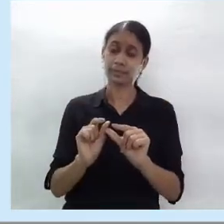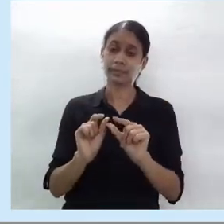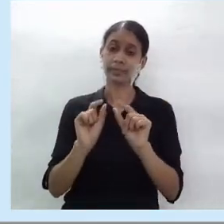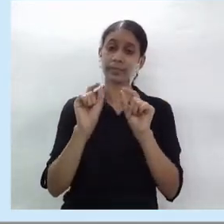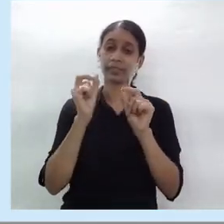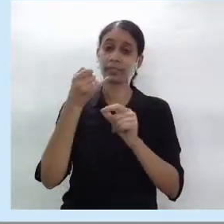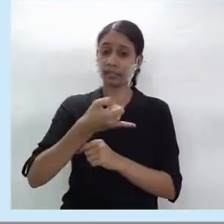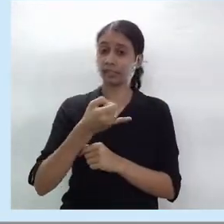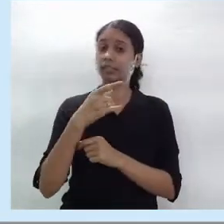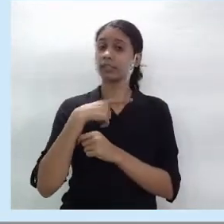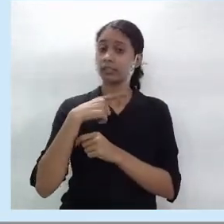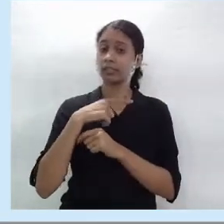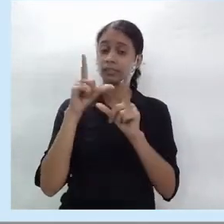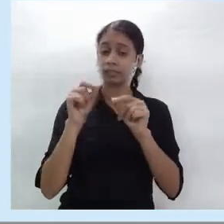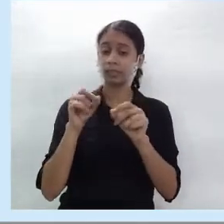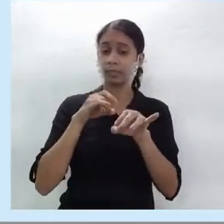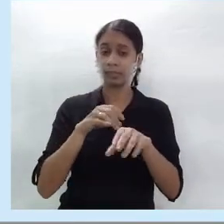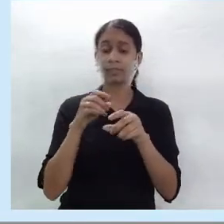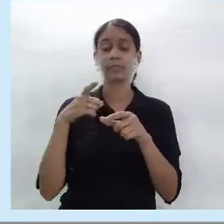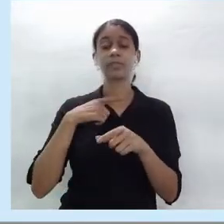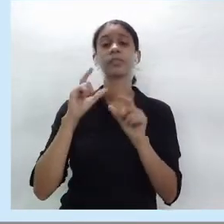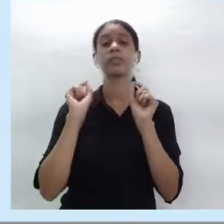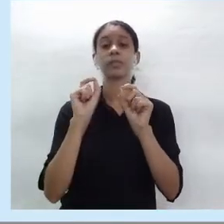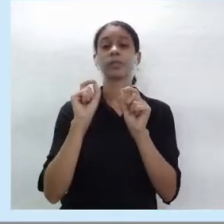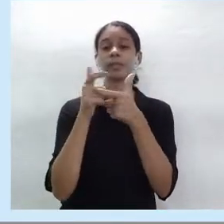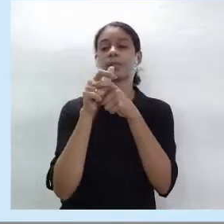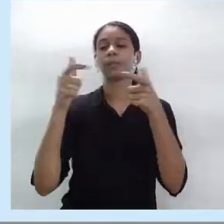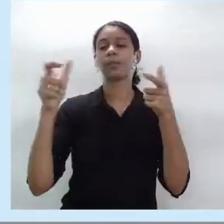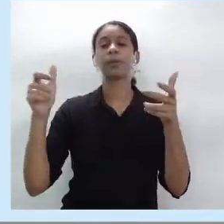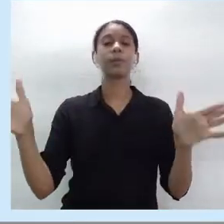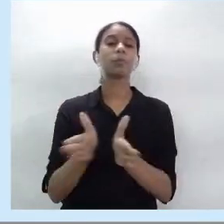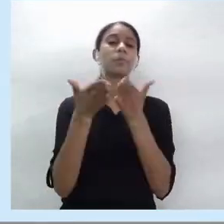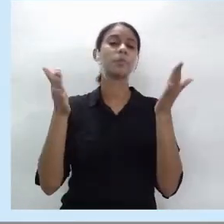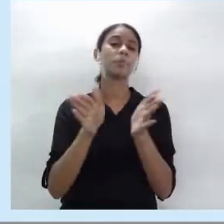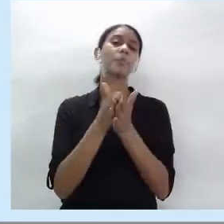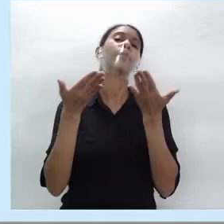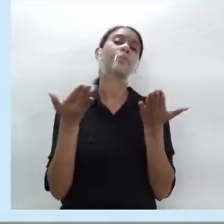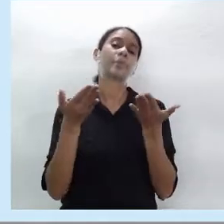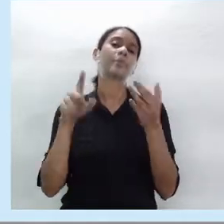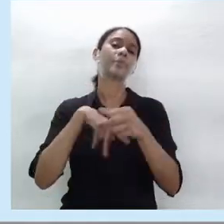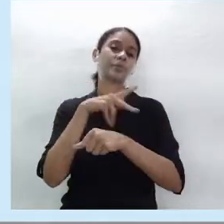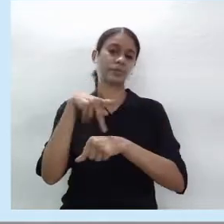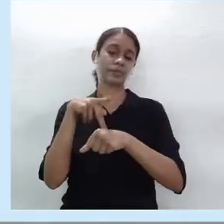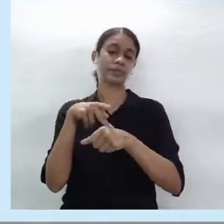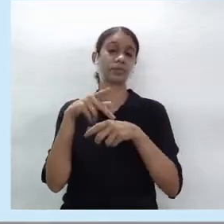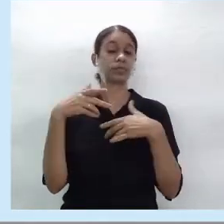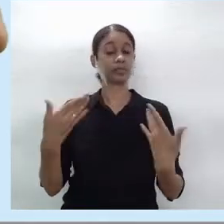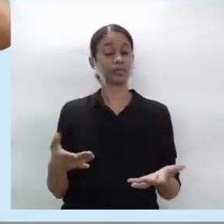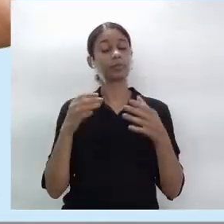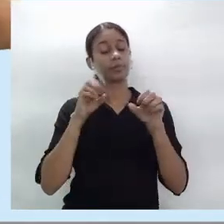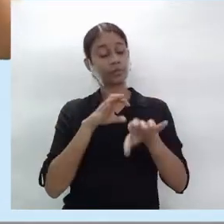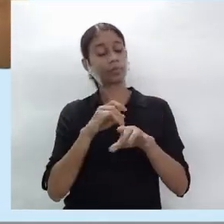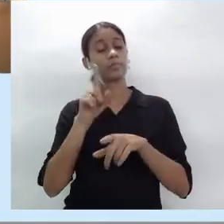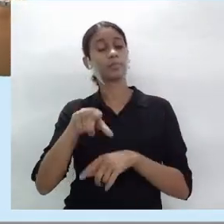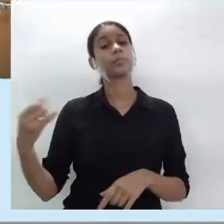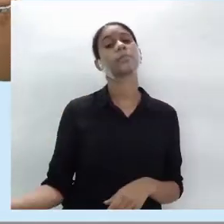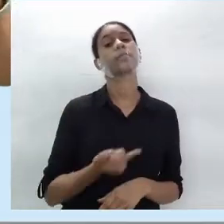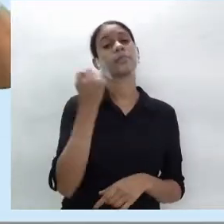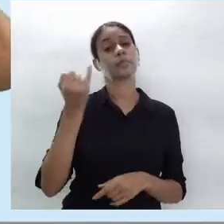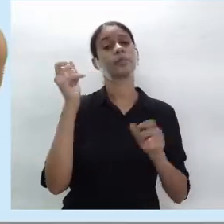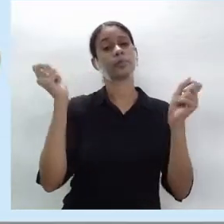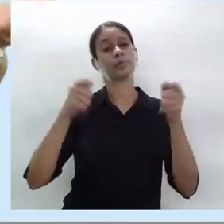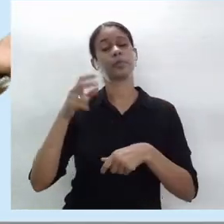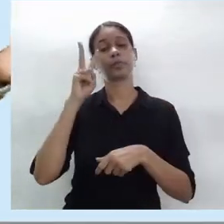será a pobreza presente nesses países. Então, a educação é fundamental. Você pode ver essa